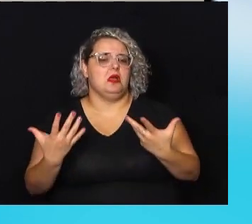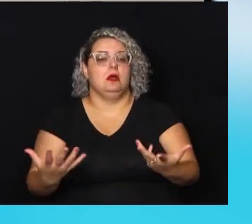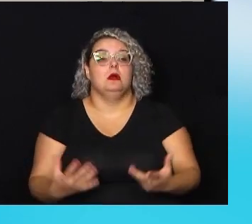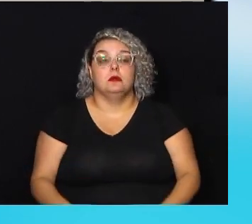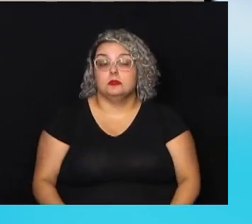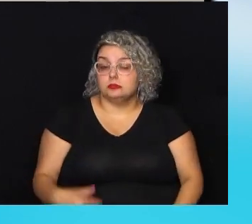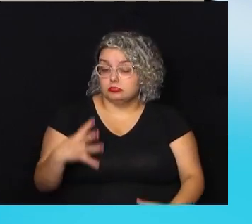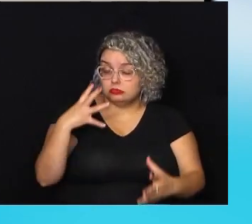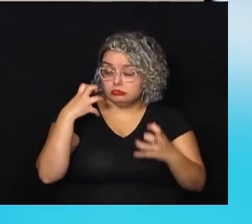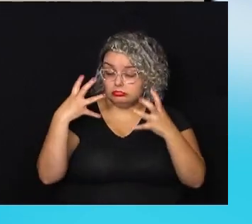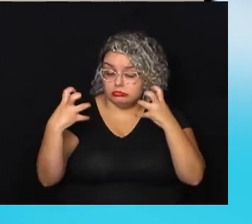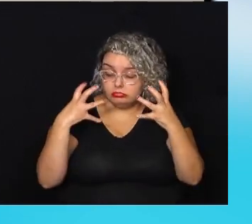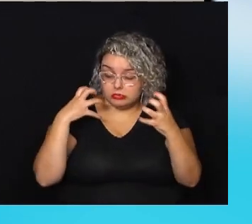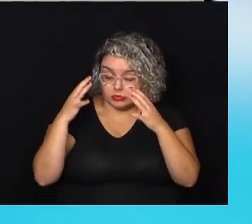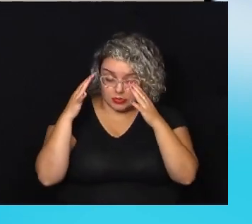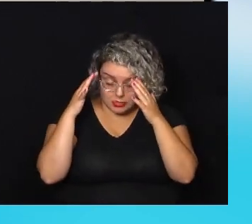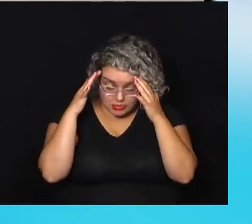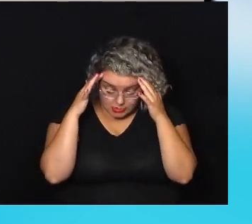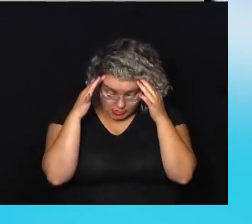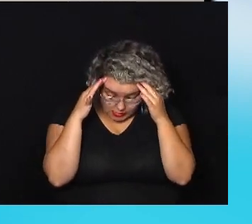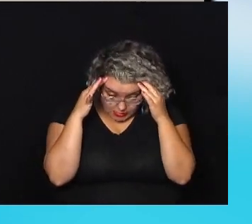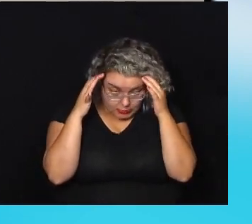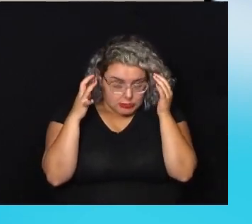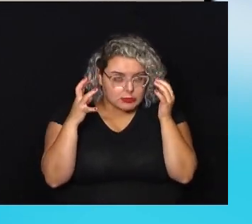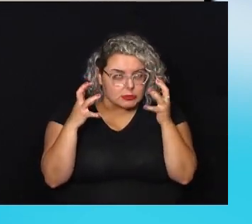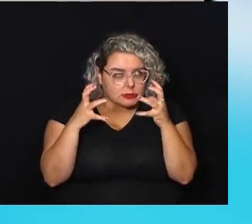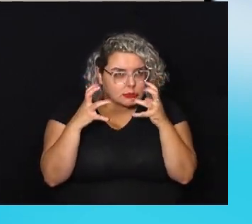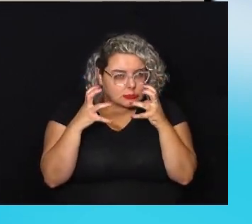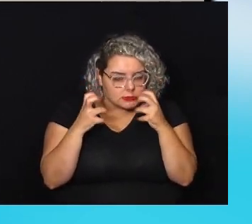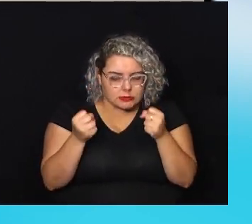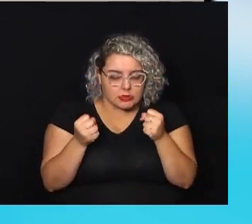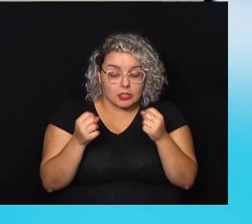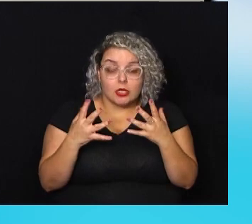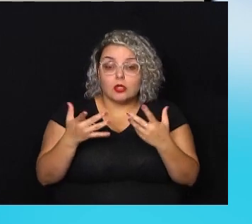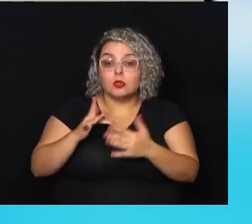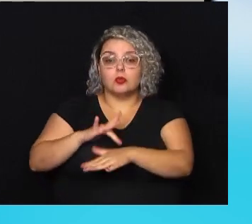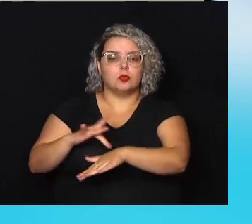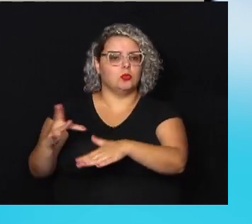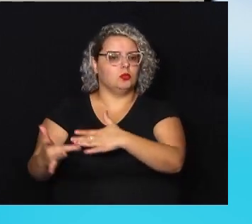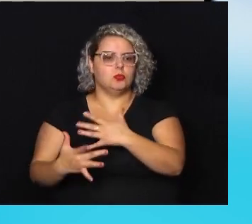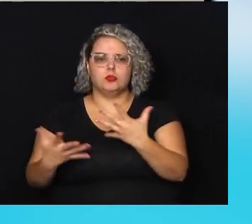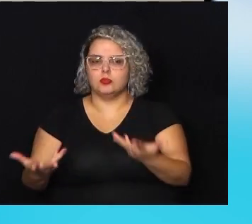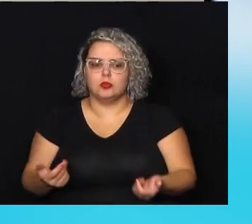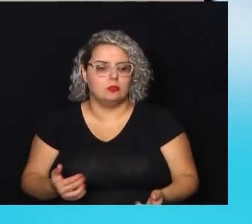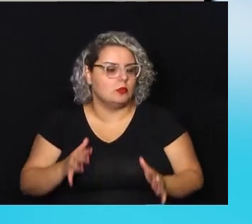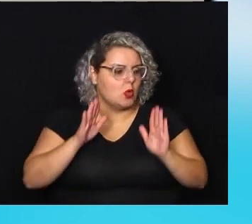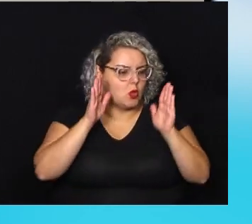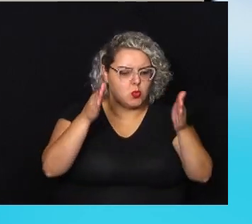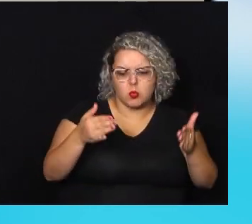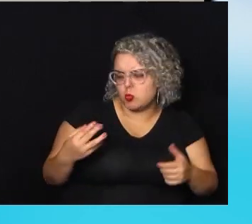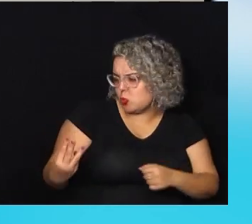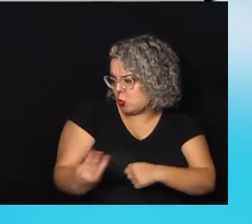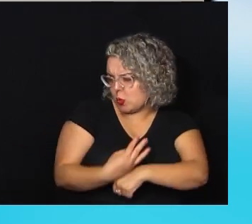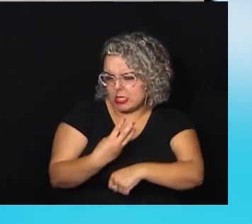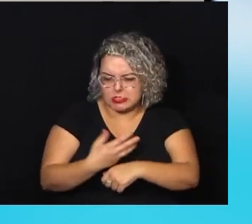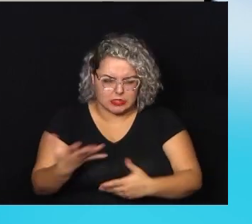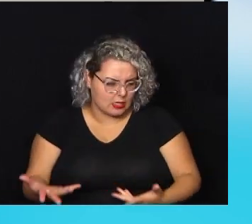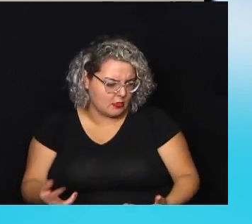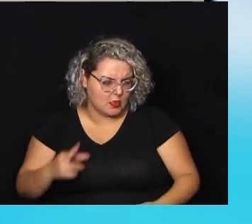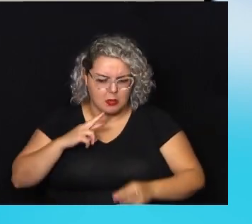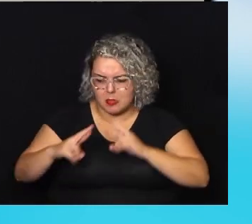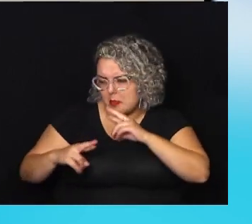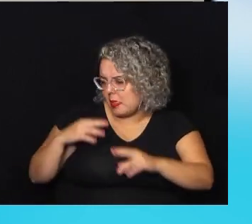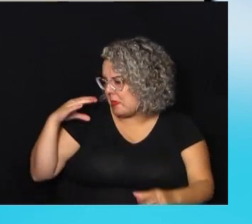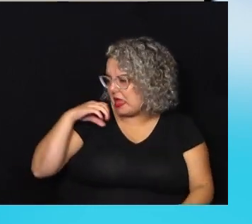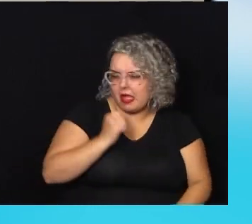e toda essa questão do tecnoestresse, né, da resposta o tempo inteiro a estar ligado à mídia social,